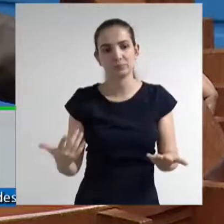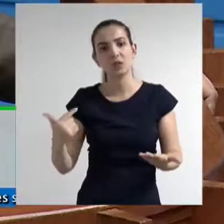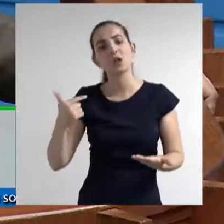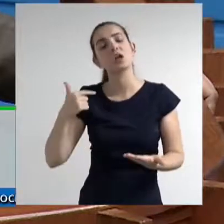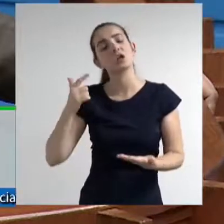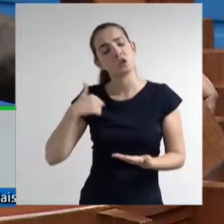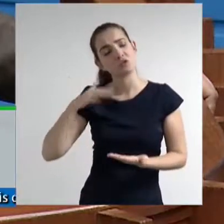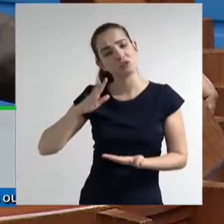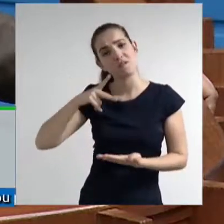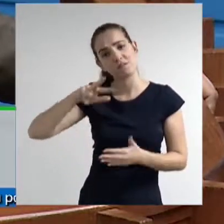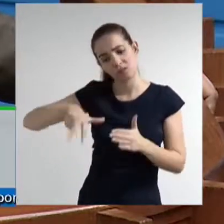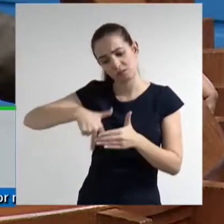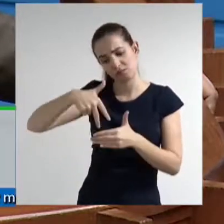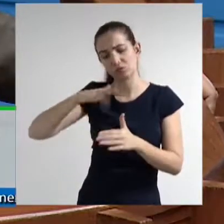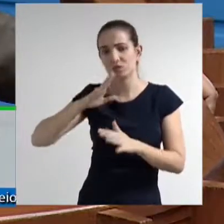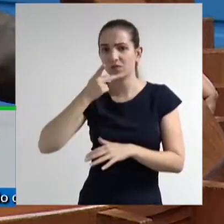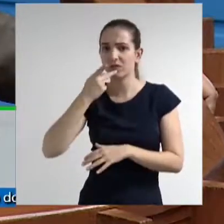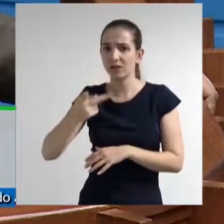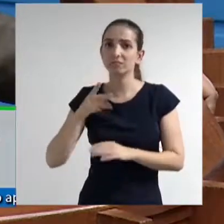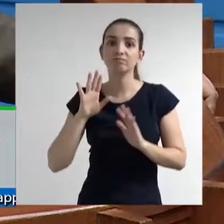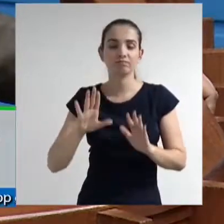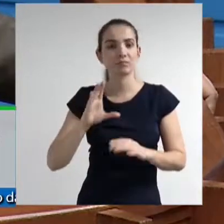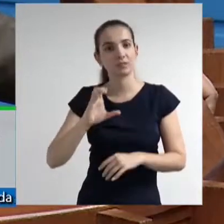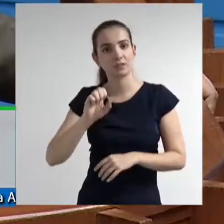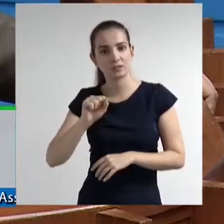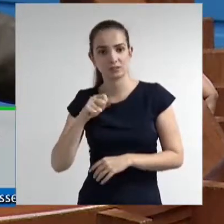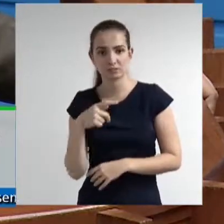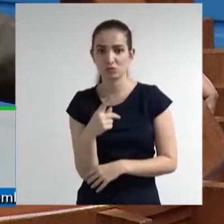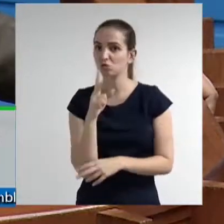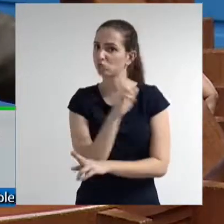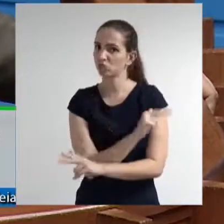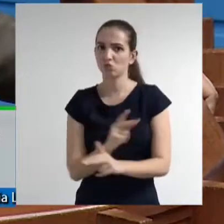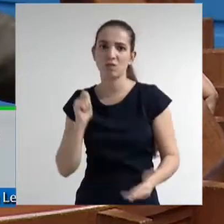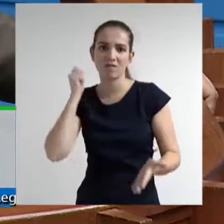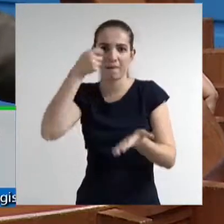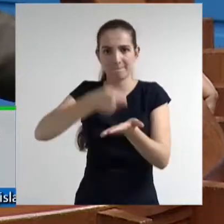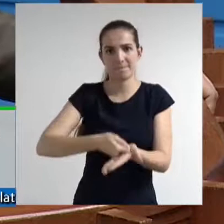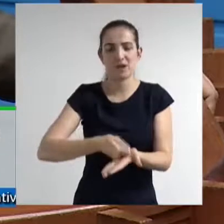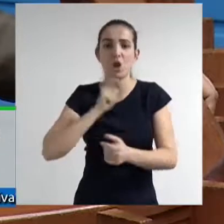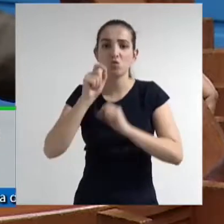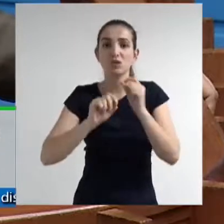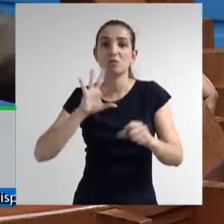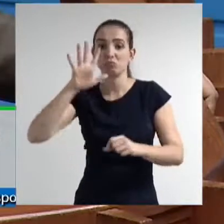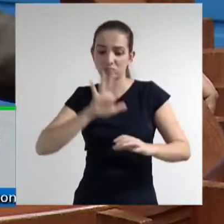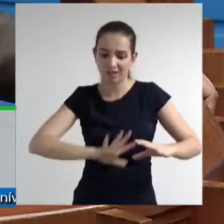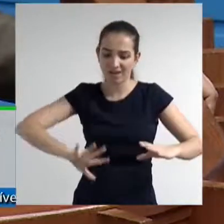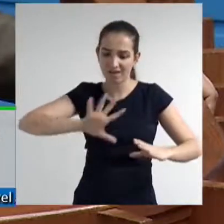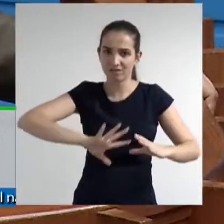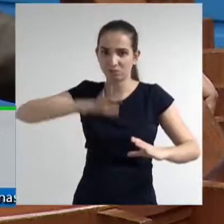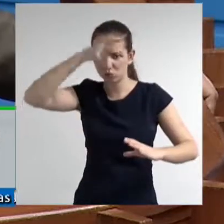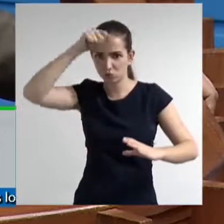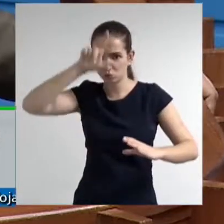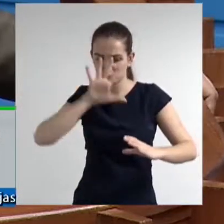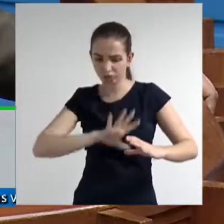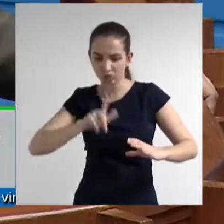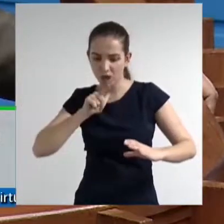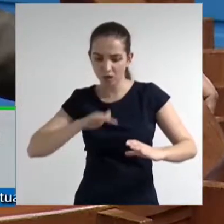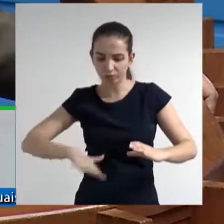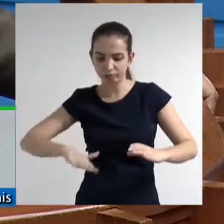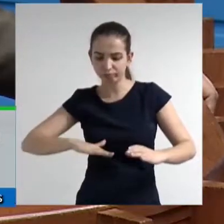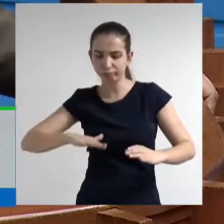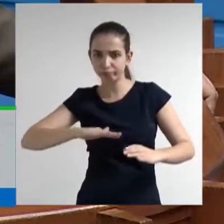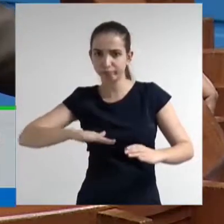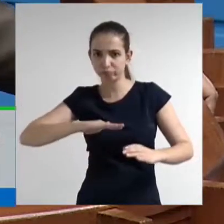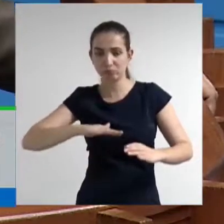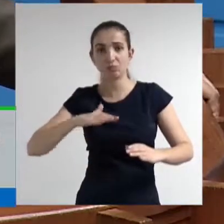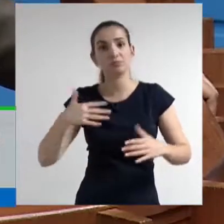eu falo isso na tribuna, a CESP nunca vai pagar o impacto ambiental causado para aquela região. Nunca. Nunca, porque uma grande